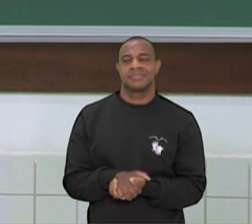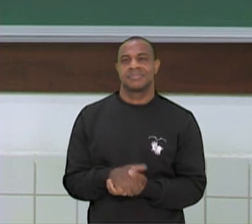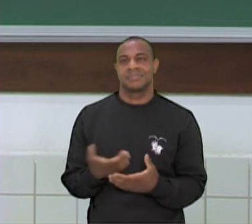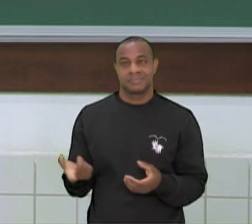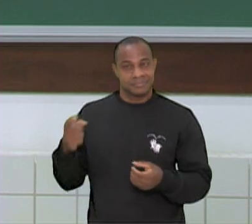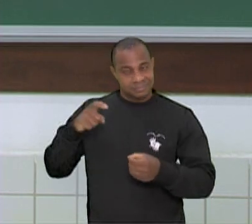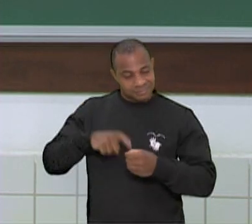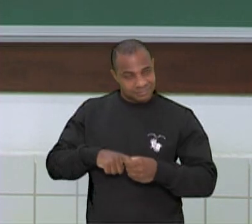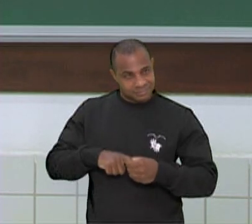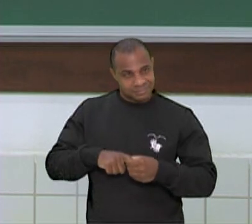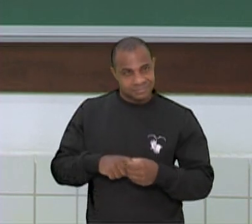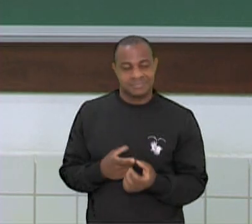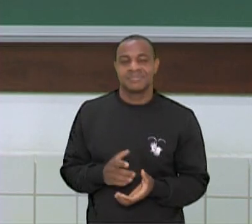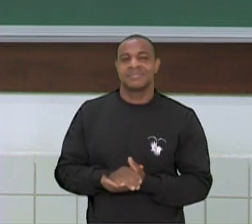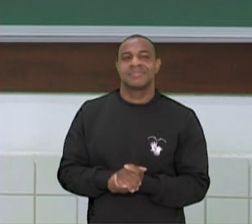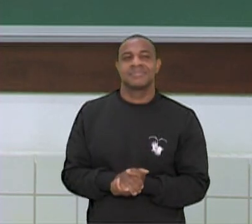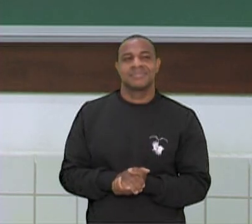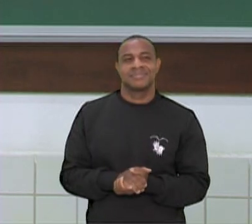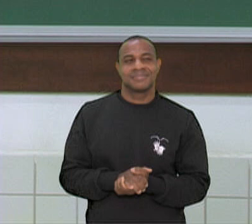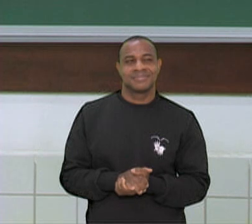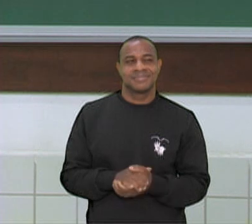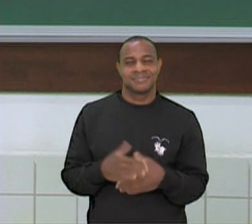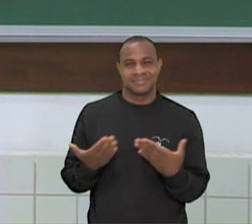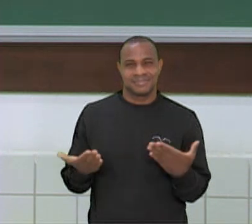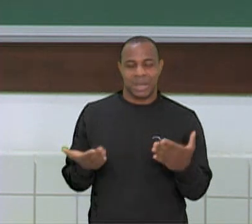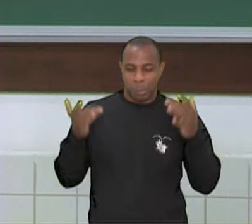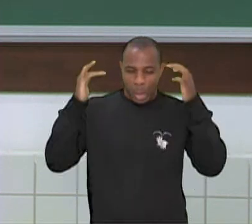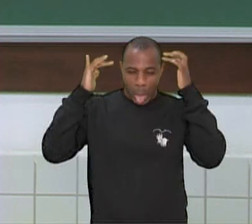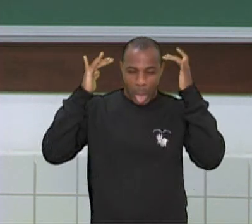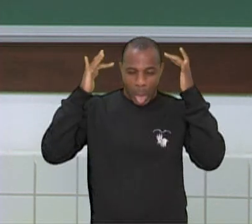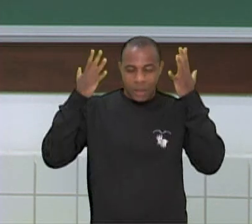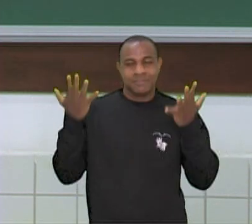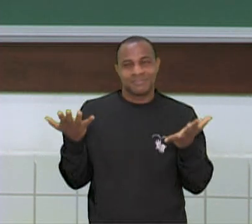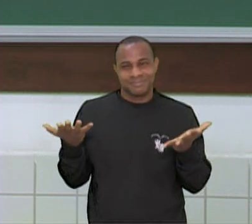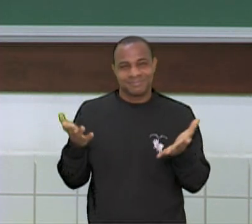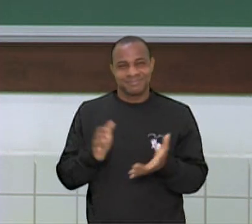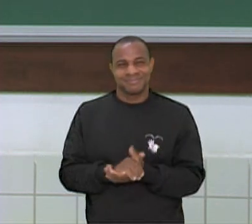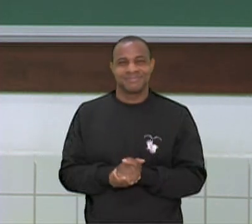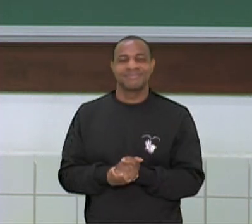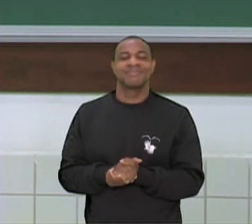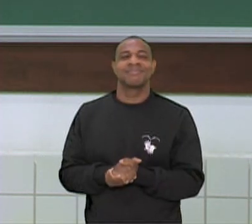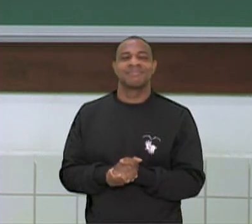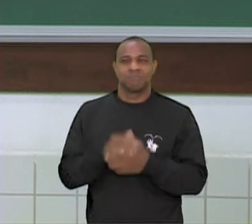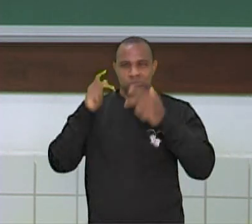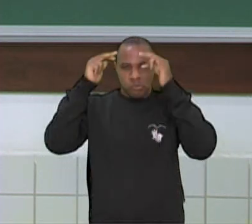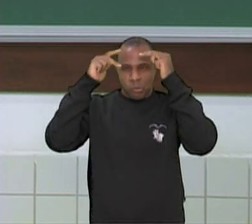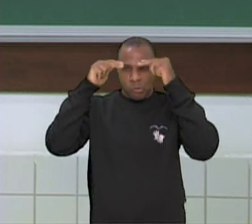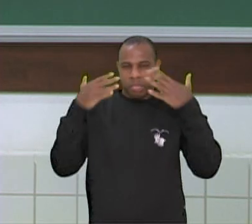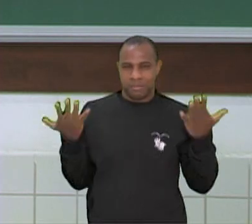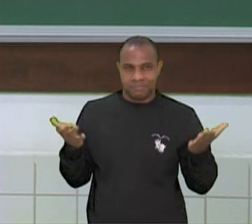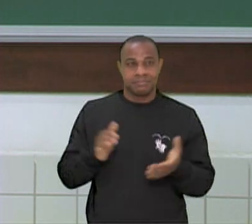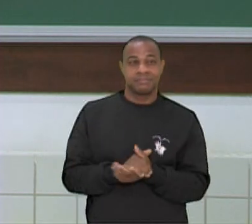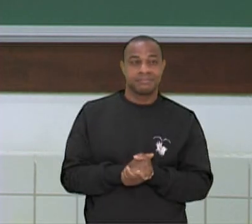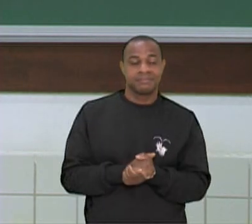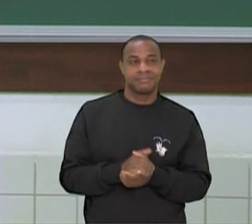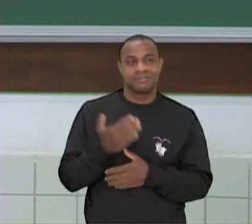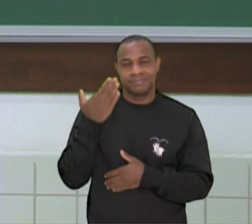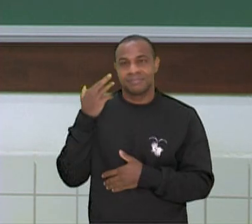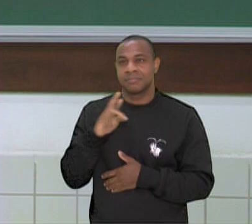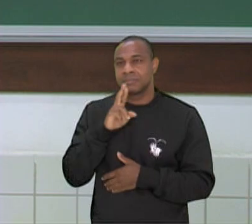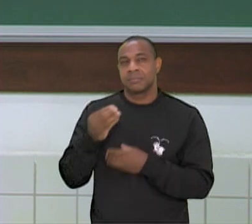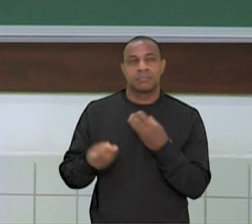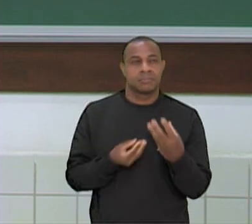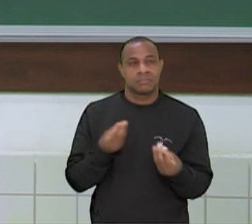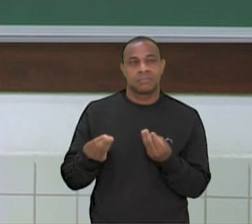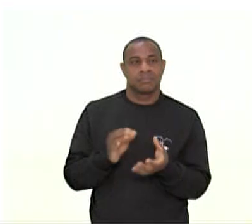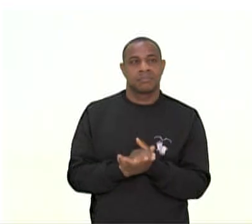Voltamos então. E aí, gente, ferveu que suco aí? Deu rebuliço nos seus neurônios? Vamos lá. Qual é a resposta